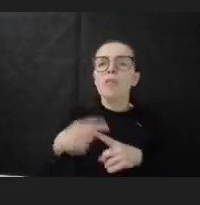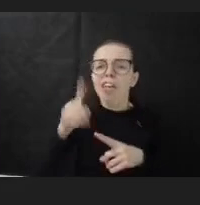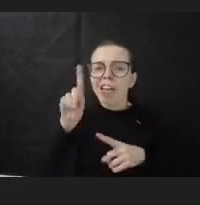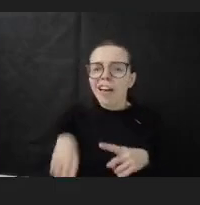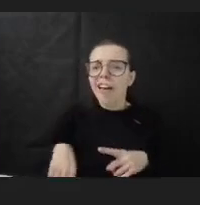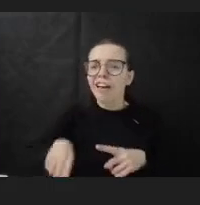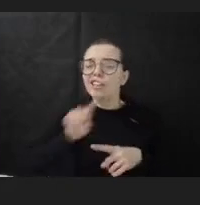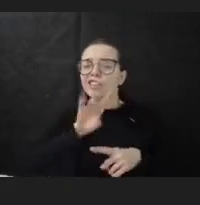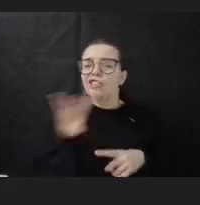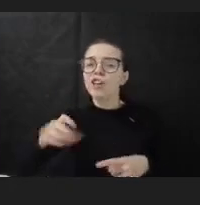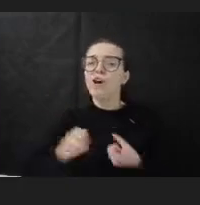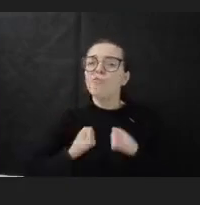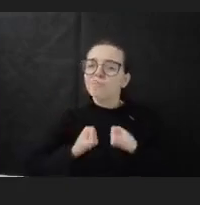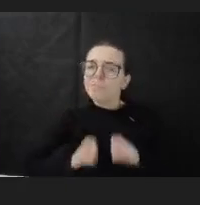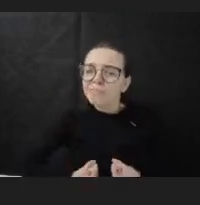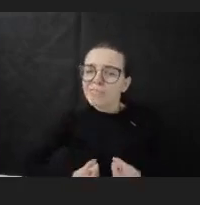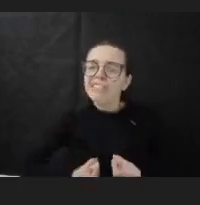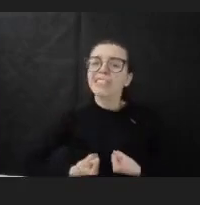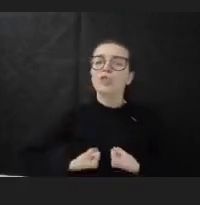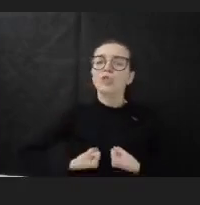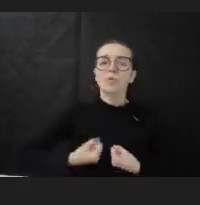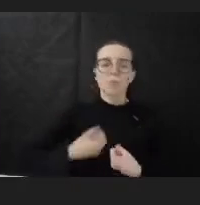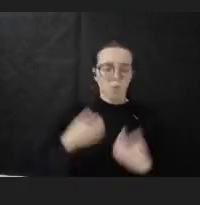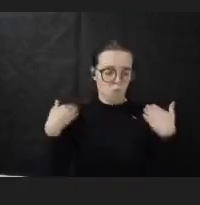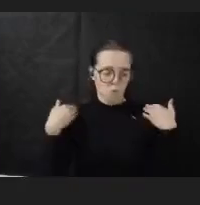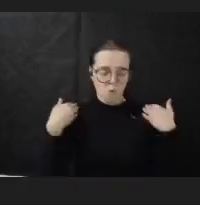mas a sobrecarga também mental, né?